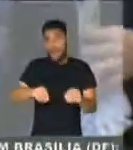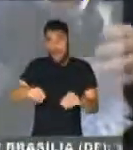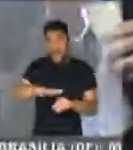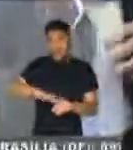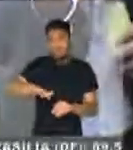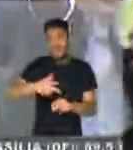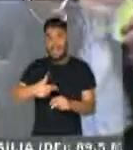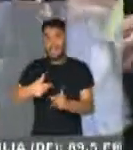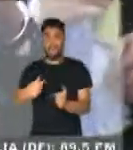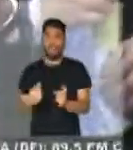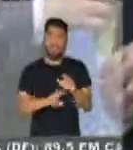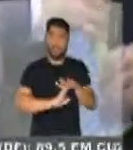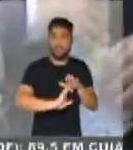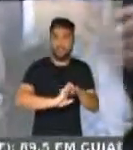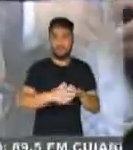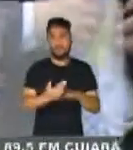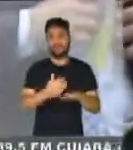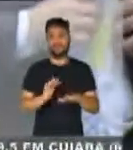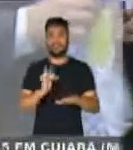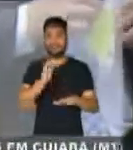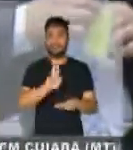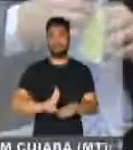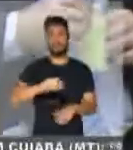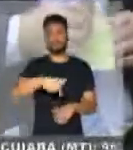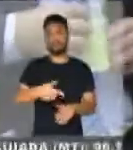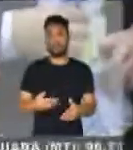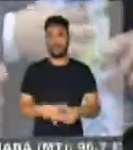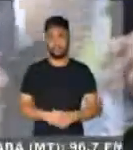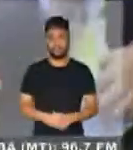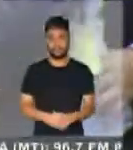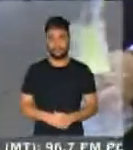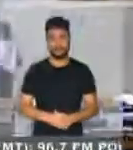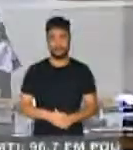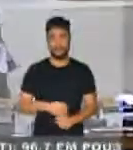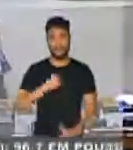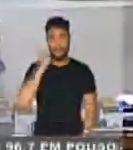onerosamente para empresas que, tá bom, obrigado, eventualmente, deputado, ocupem as áreas de marinha. Obrigado. Deputado, aleluia. Parabéns.